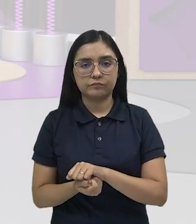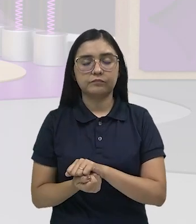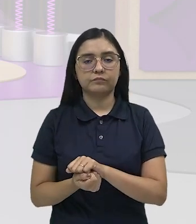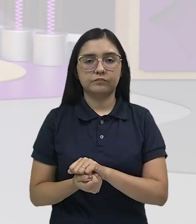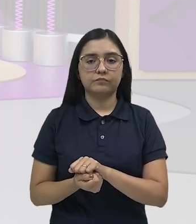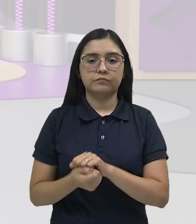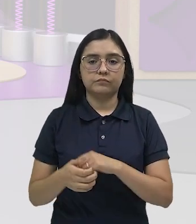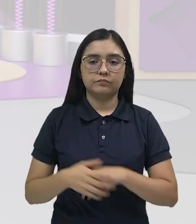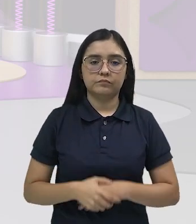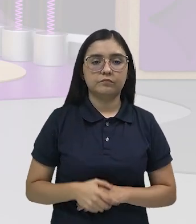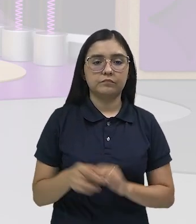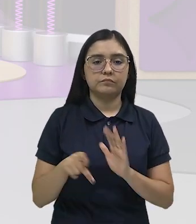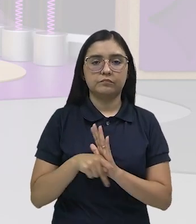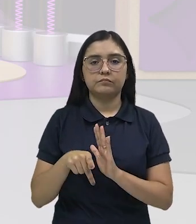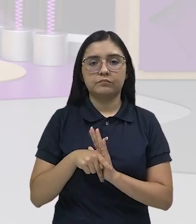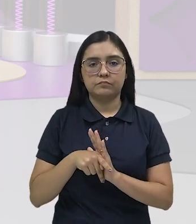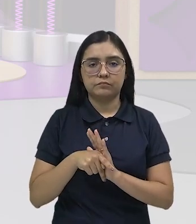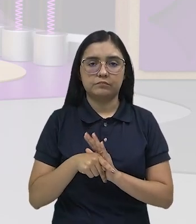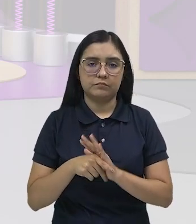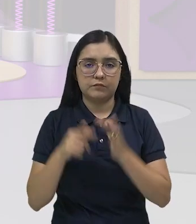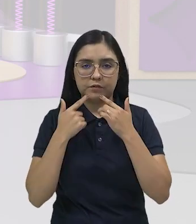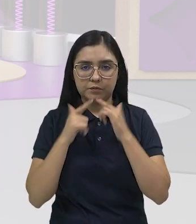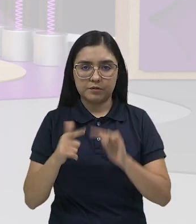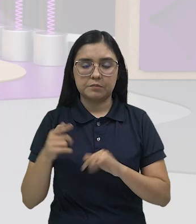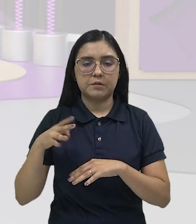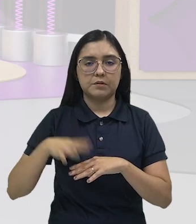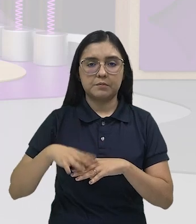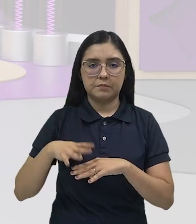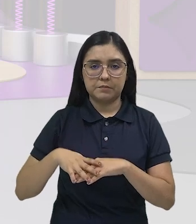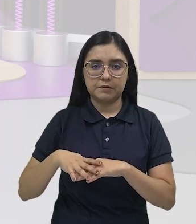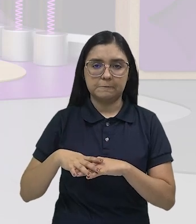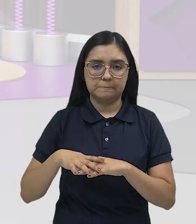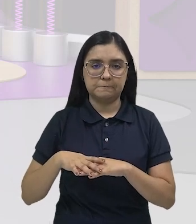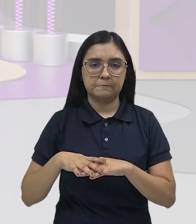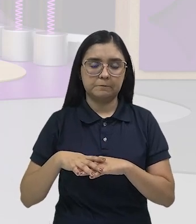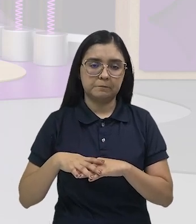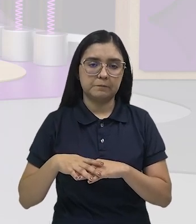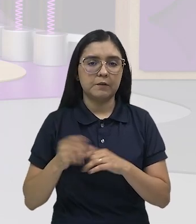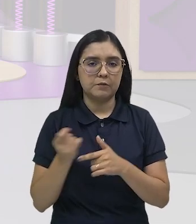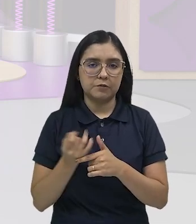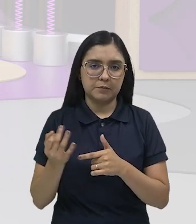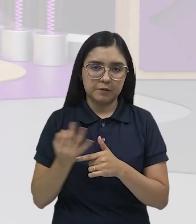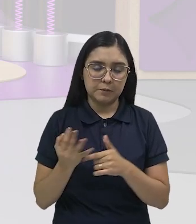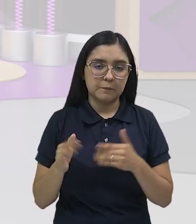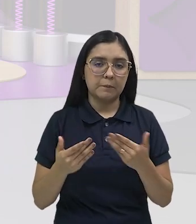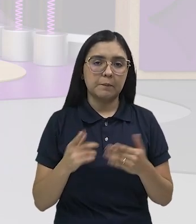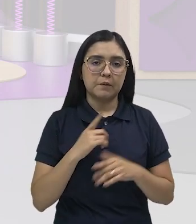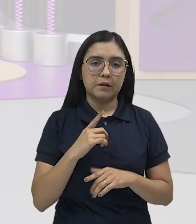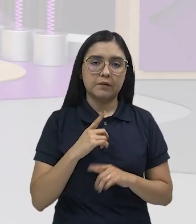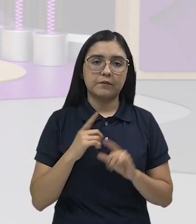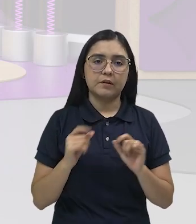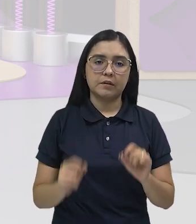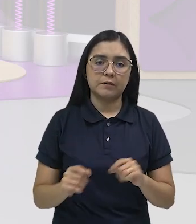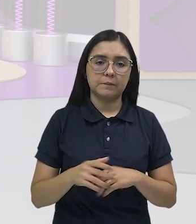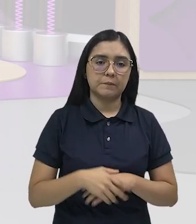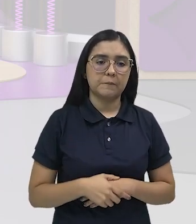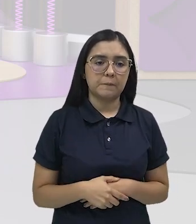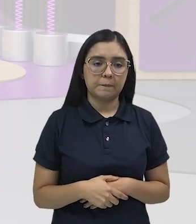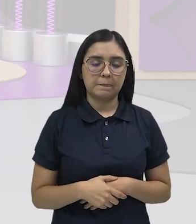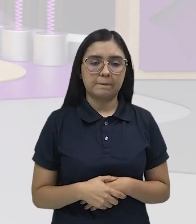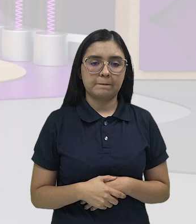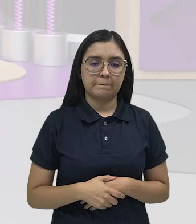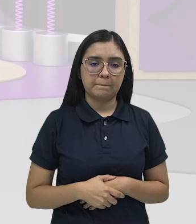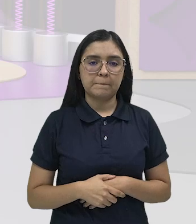da linguagem da matemática, mais precisamente de uma linguagem algébrica, né? Porque vai envolver coeficiente e vai